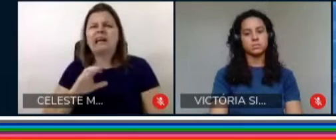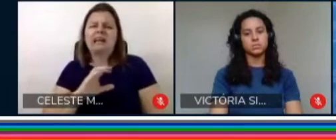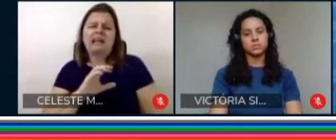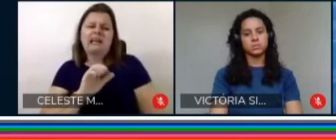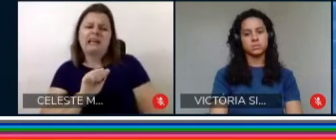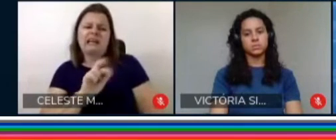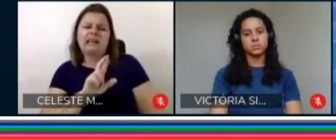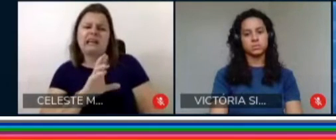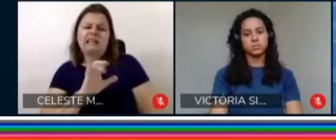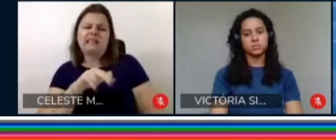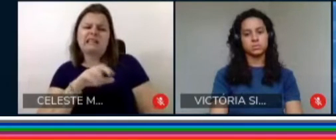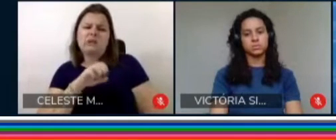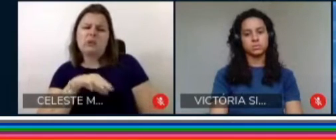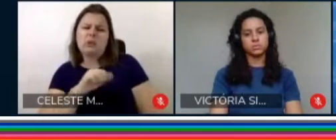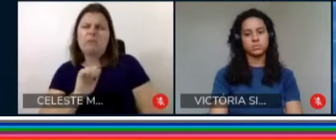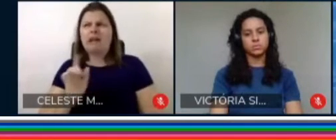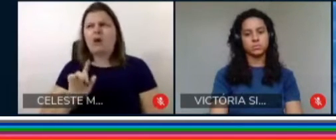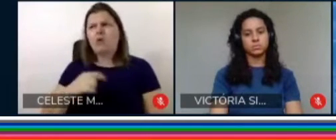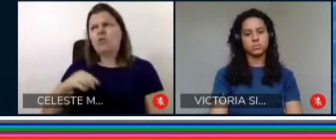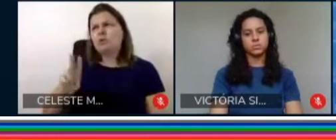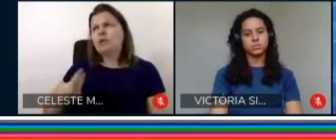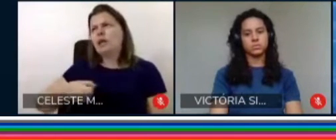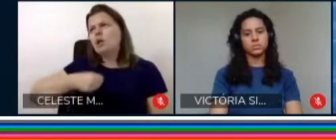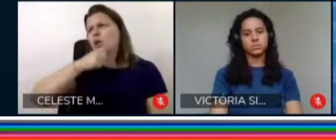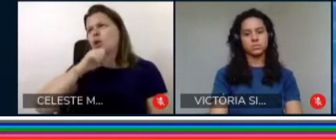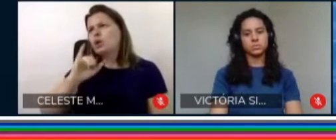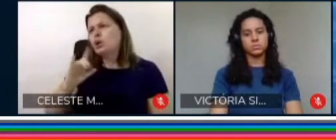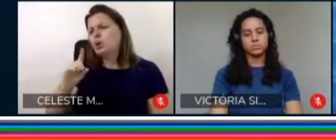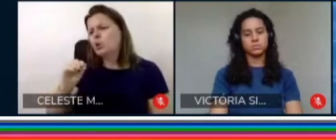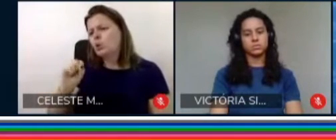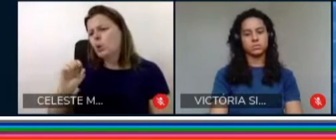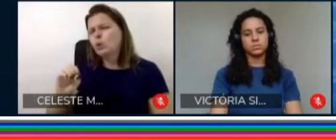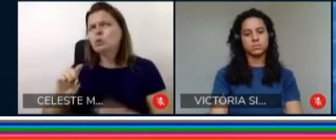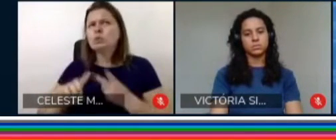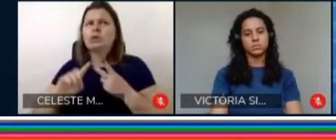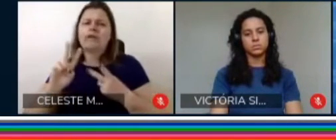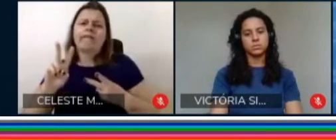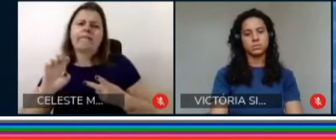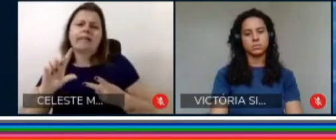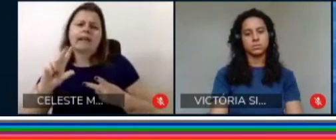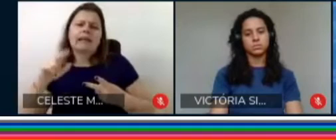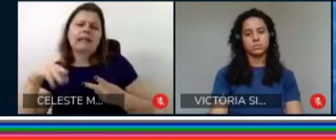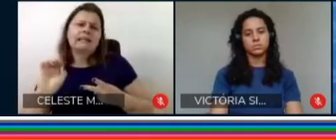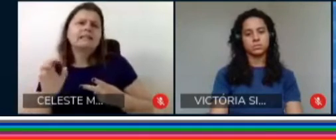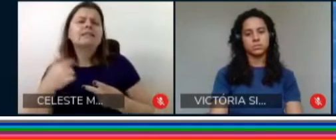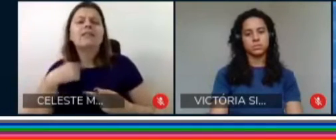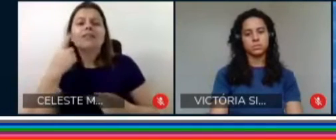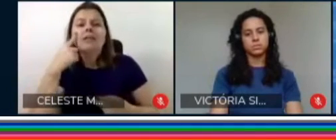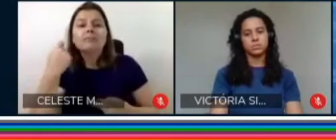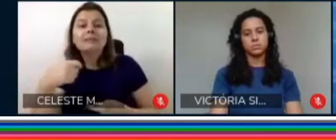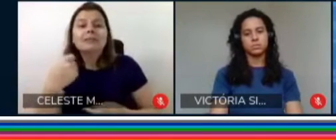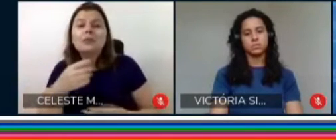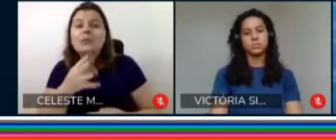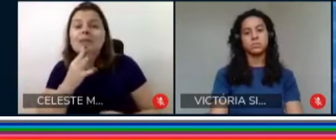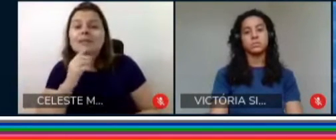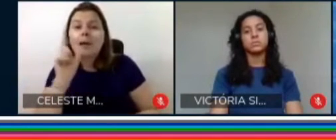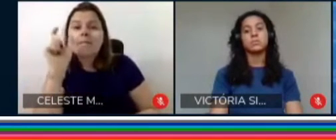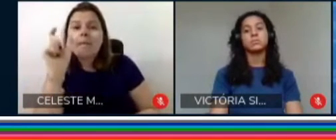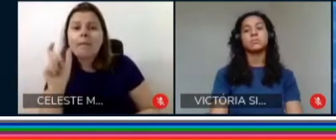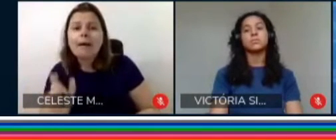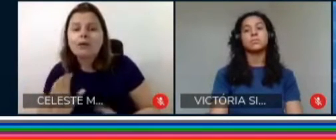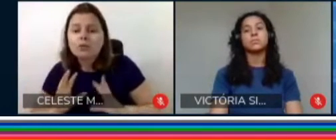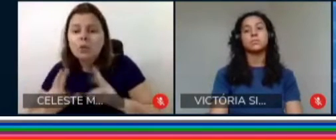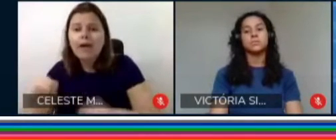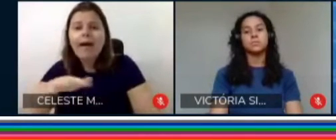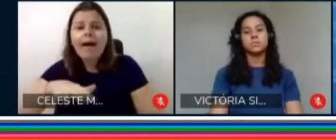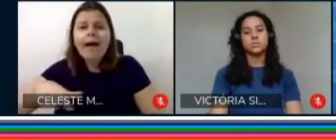o idoso, velhice, terceira idade, né? Eu tenho que conhecer, qual dos termos é o preferido nessa base, por esse pesquisador, o